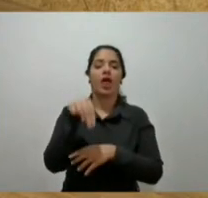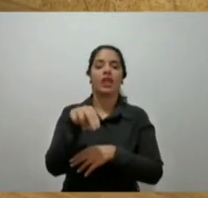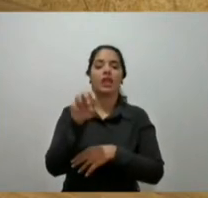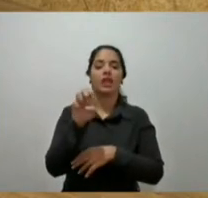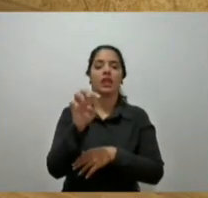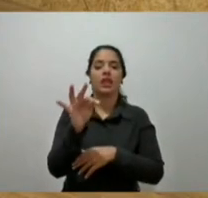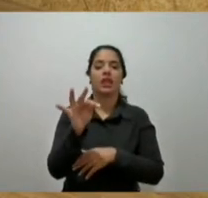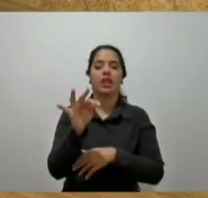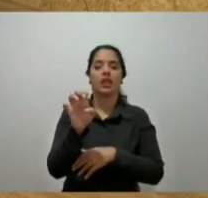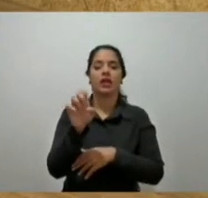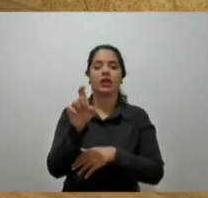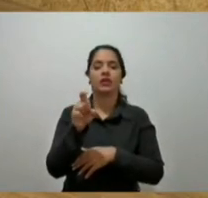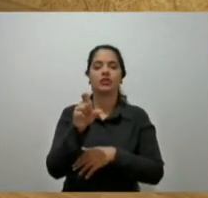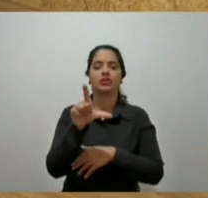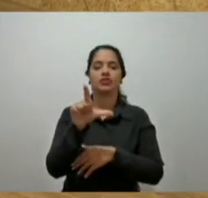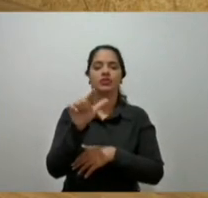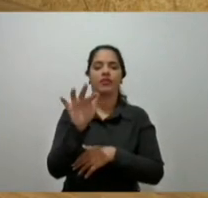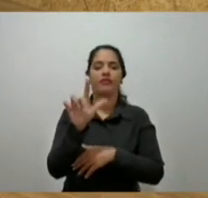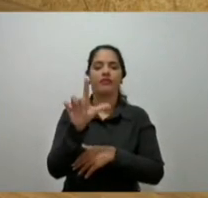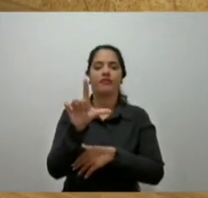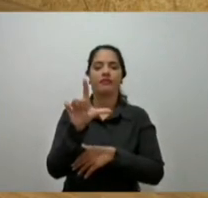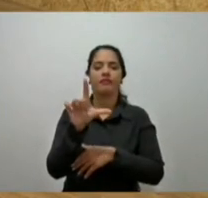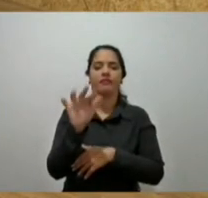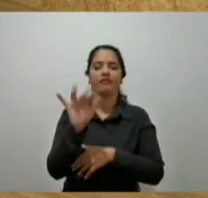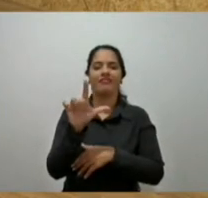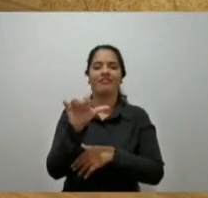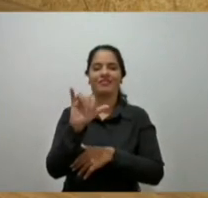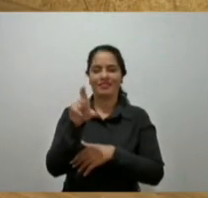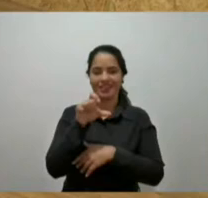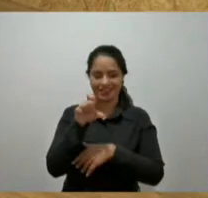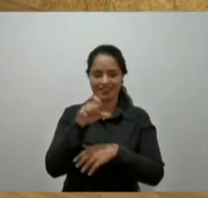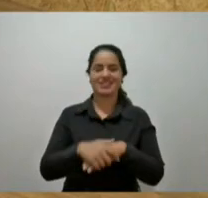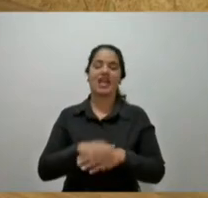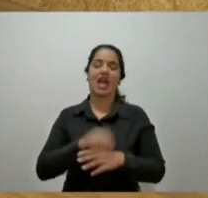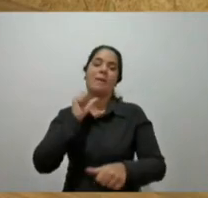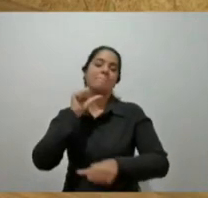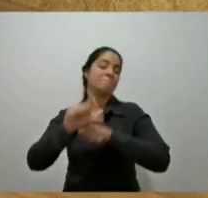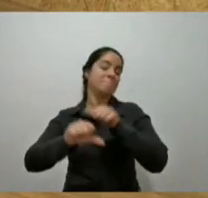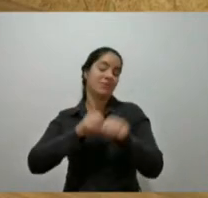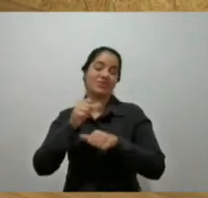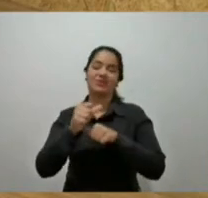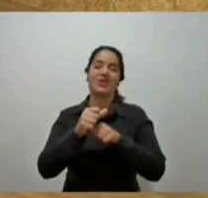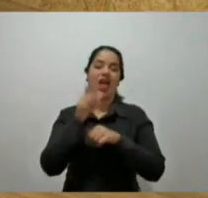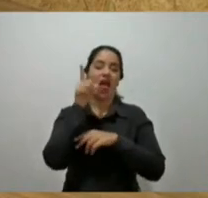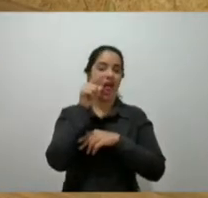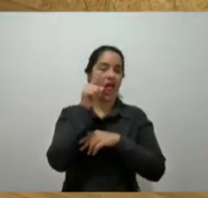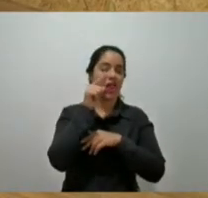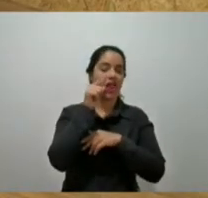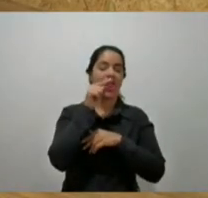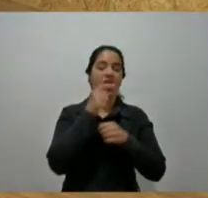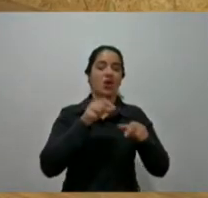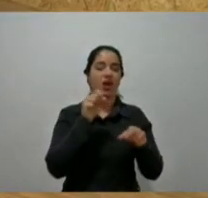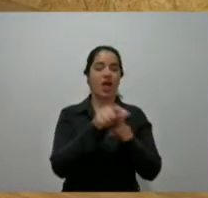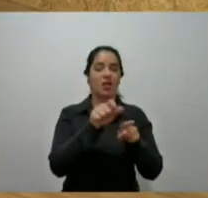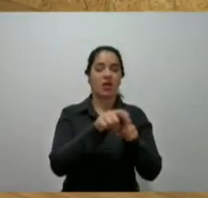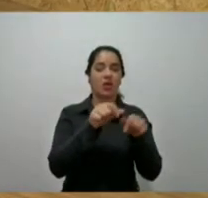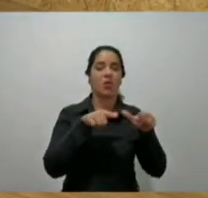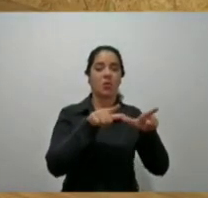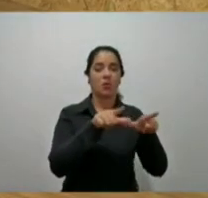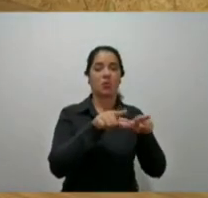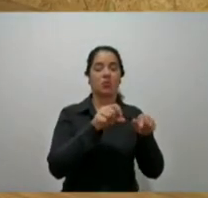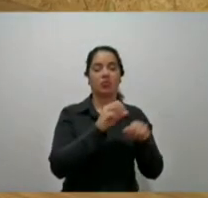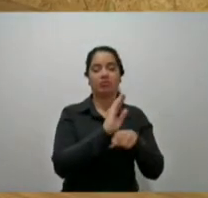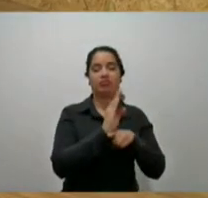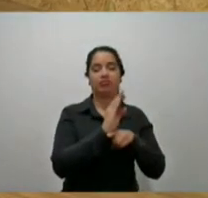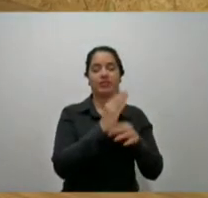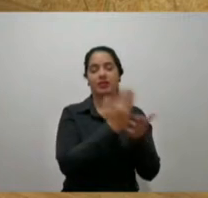ela está, entre aspas, né, cobrando demais o seu cliente ou vendendo produtos que não são bons para o cliente, pode até